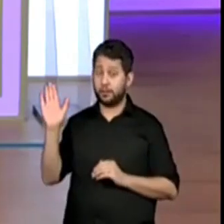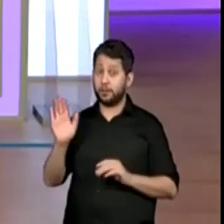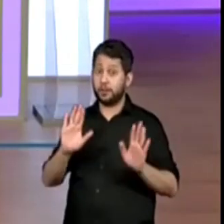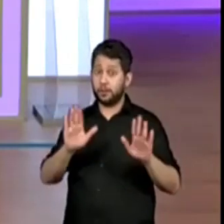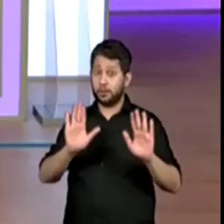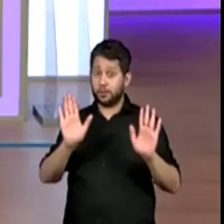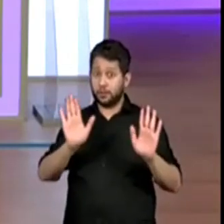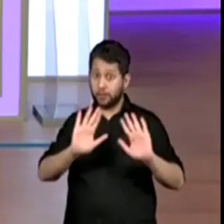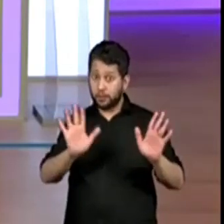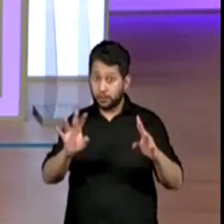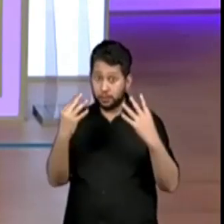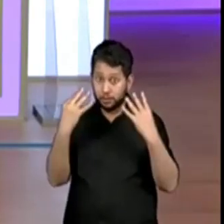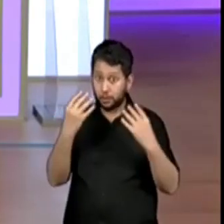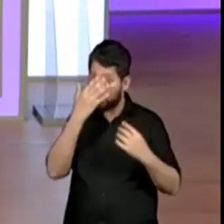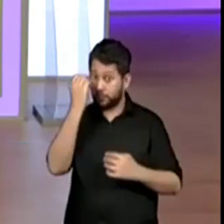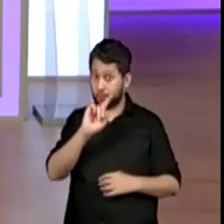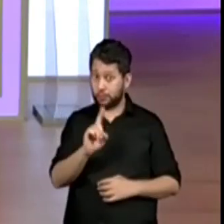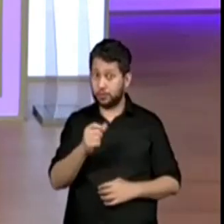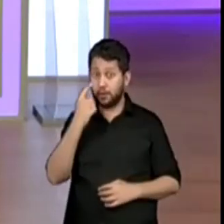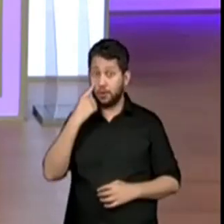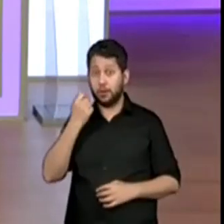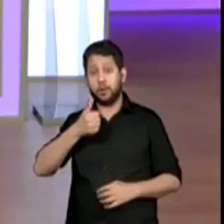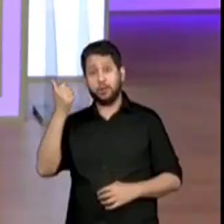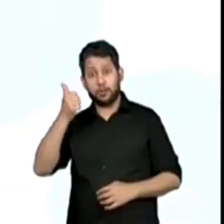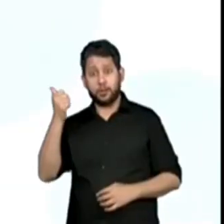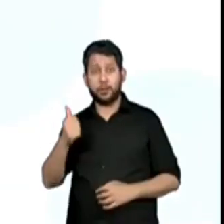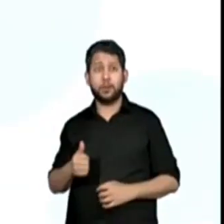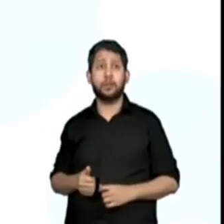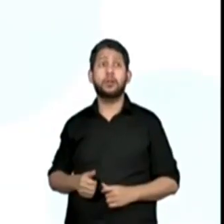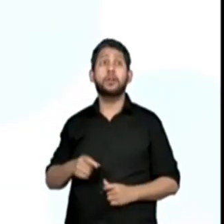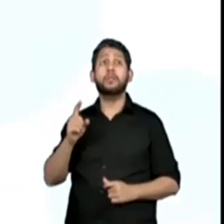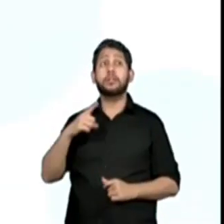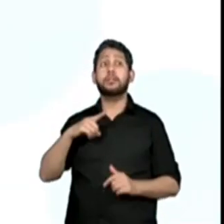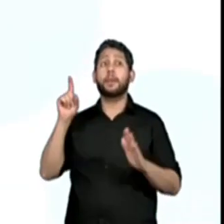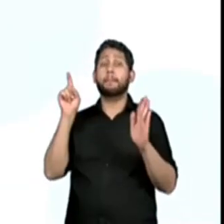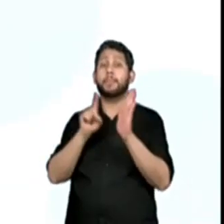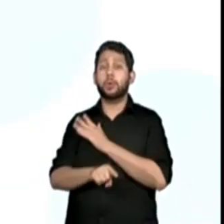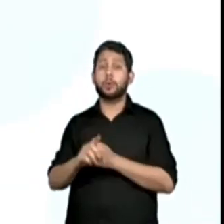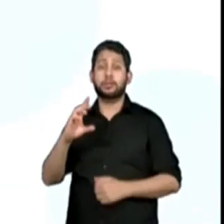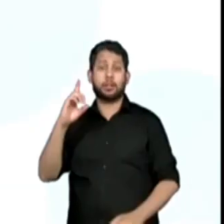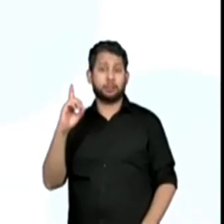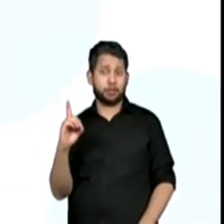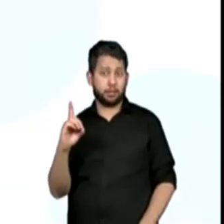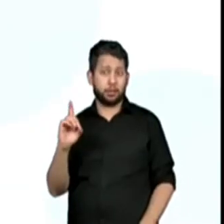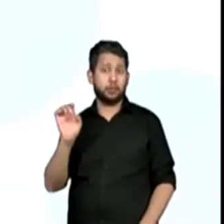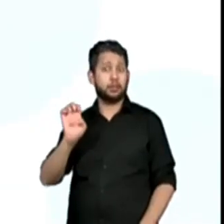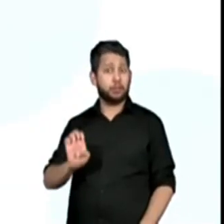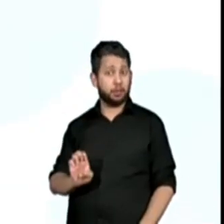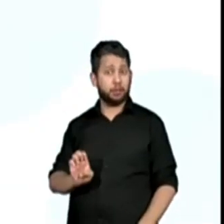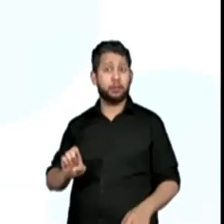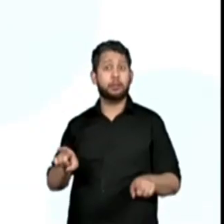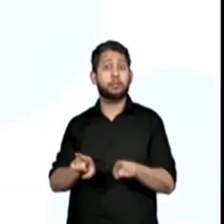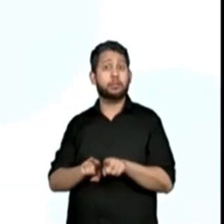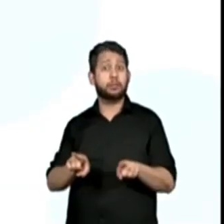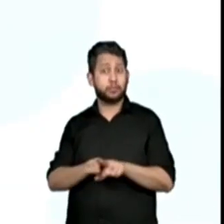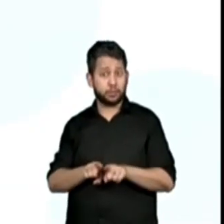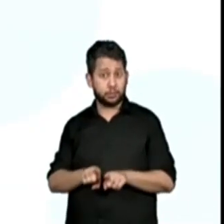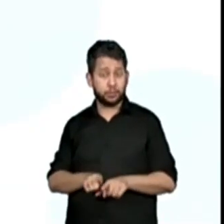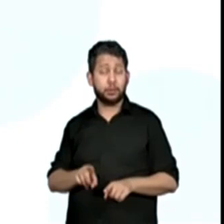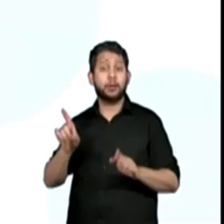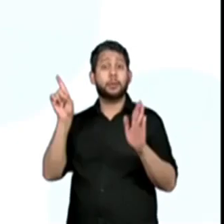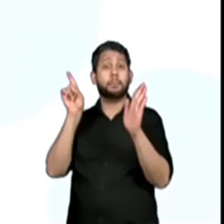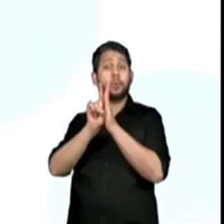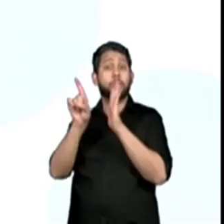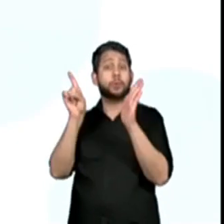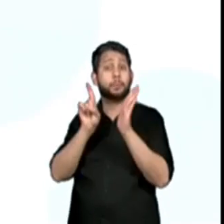presta atenção no seguinte, antes que eu me esqueça. O que acontece? A tela, vocês têm a questão D e E. São